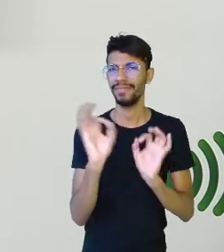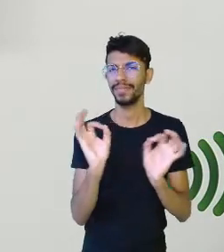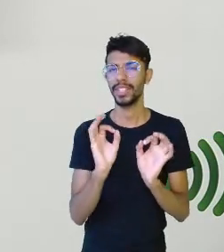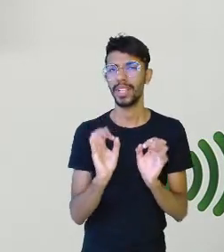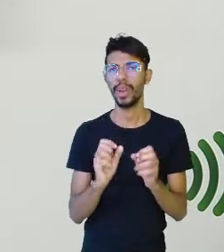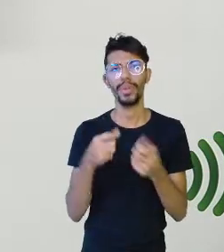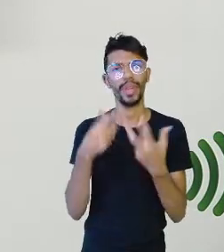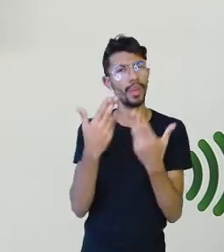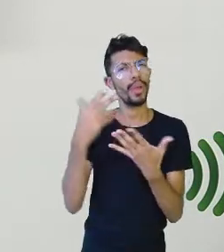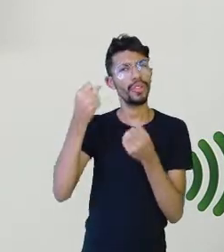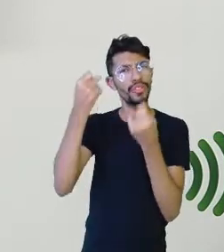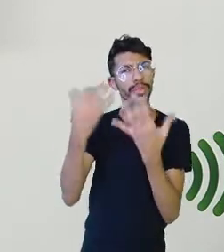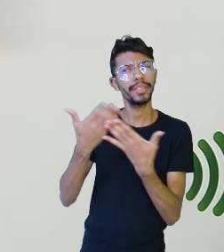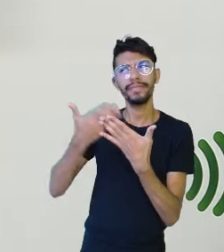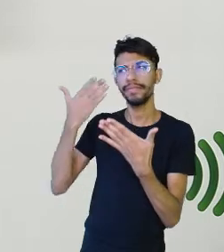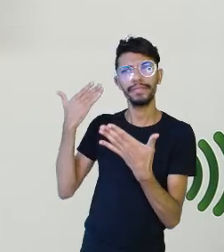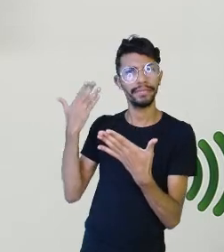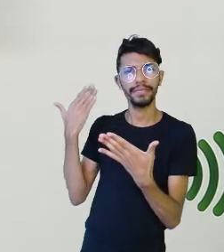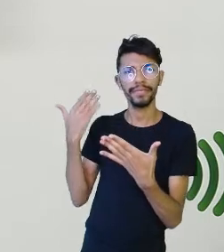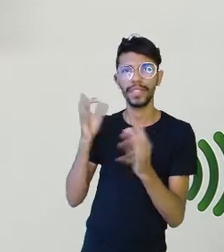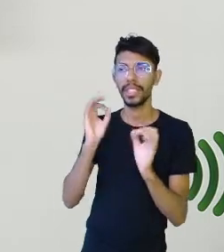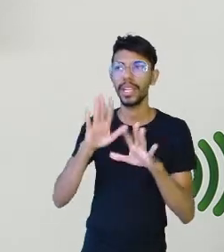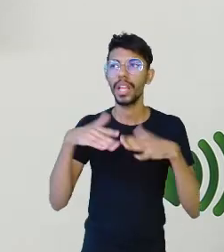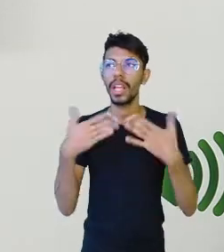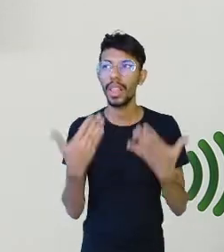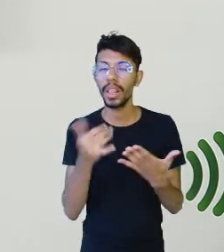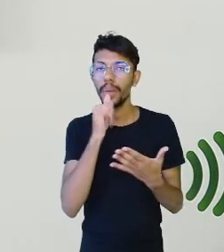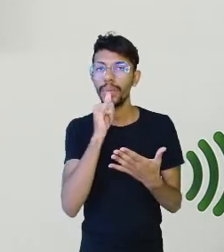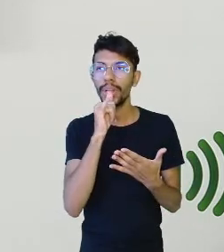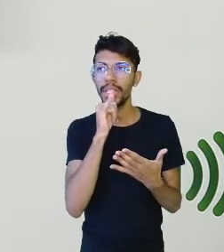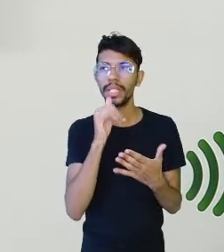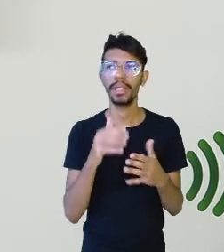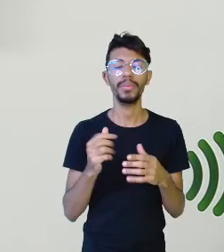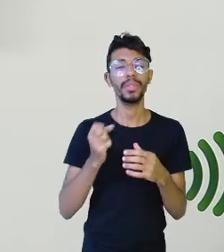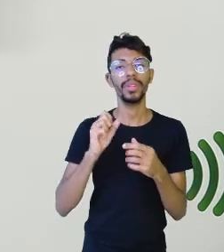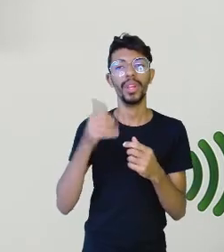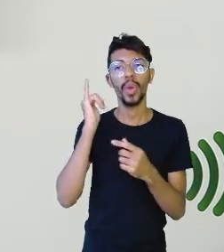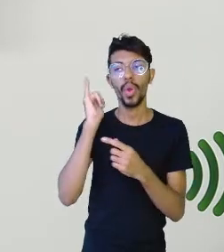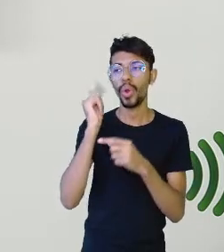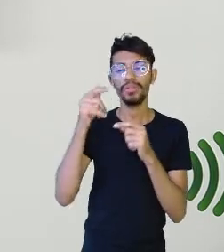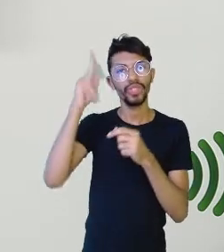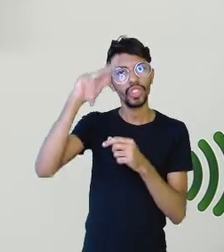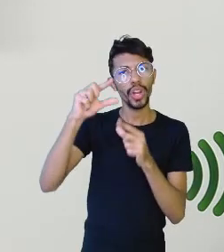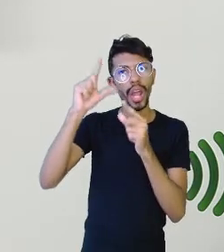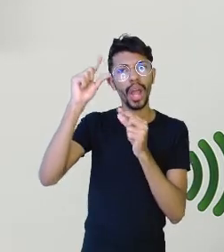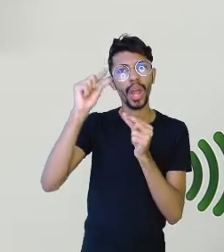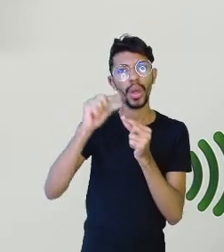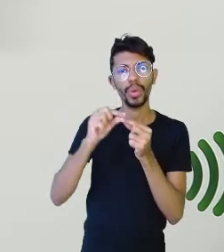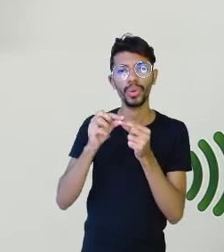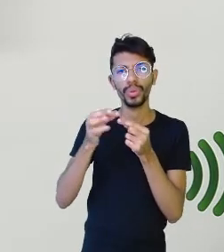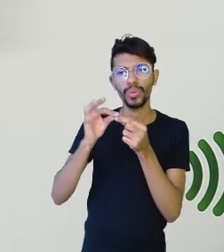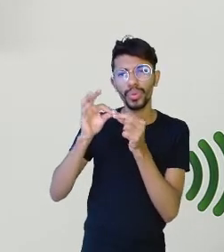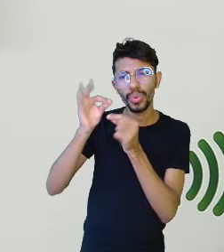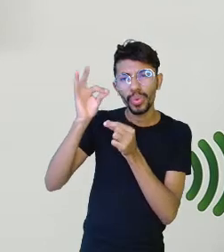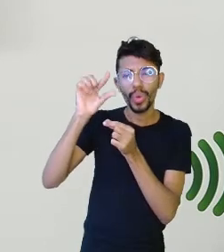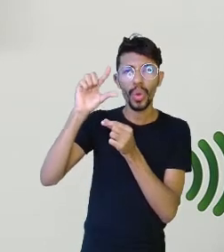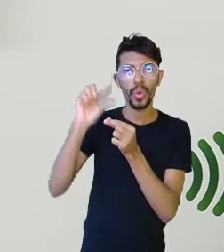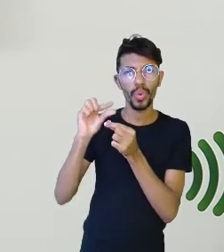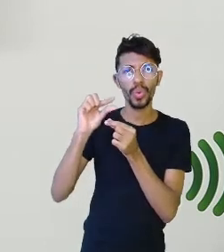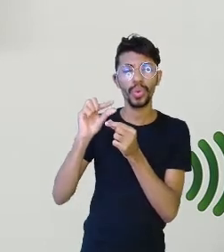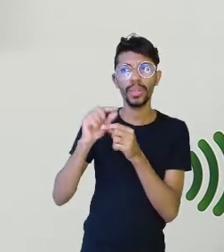conto é uma história curtinha, se a gente introduzir muitas personagens, vamos ter que ter história para contar de todas